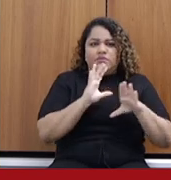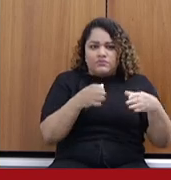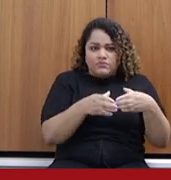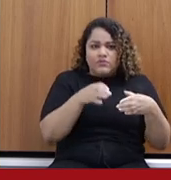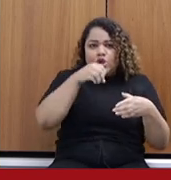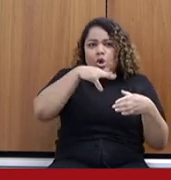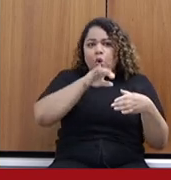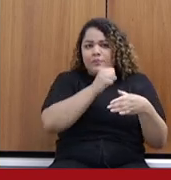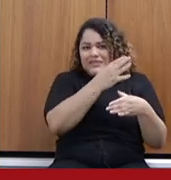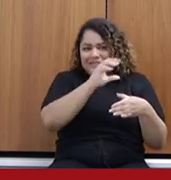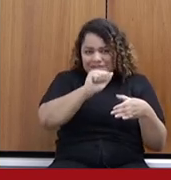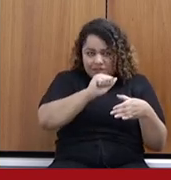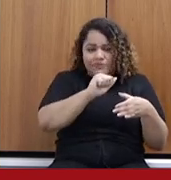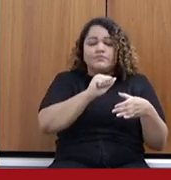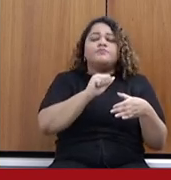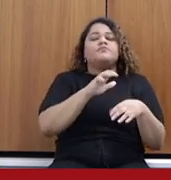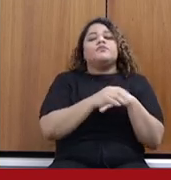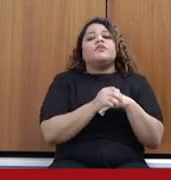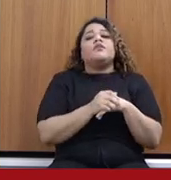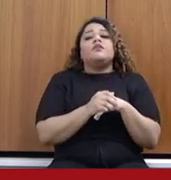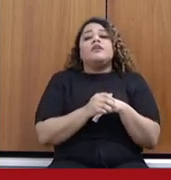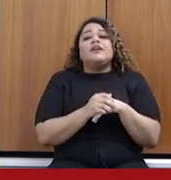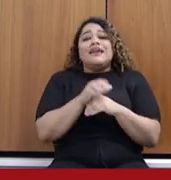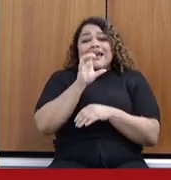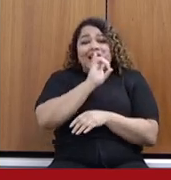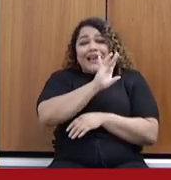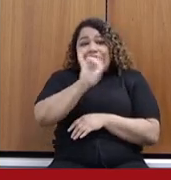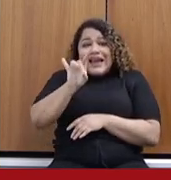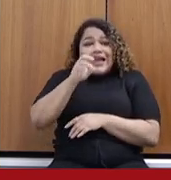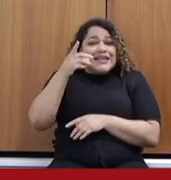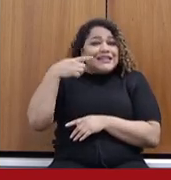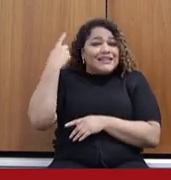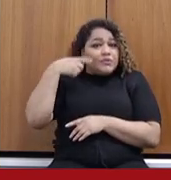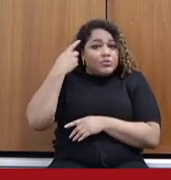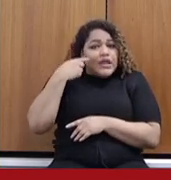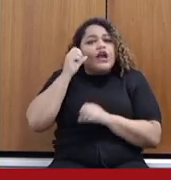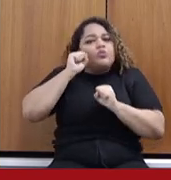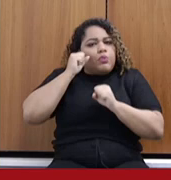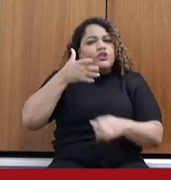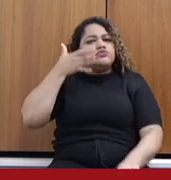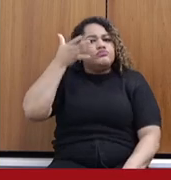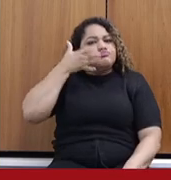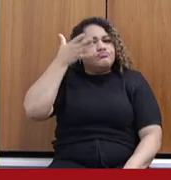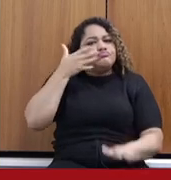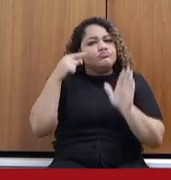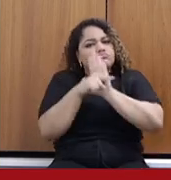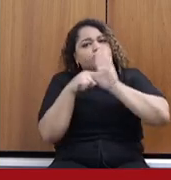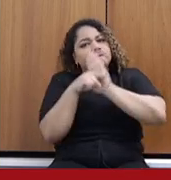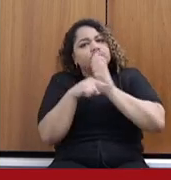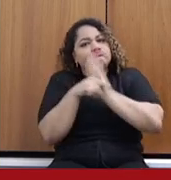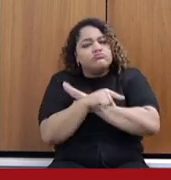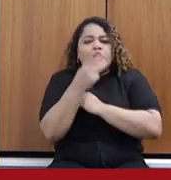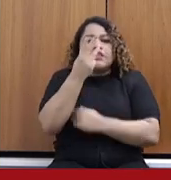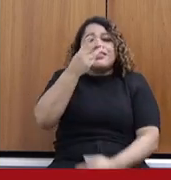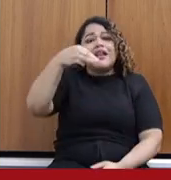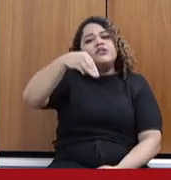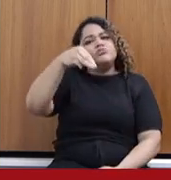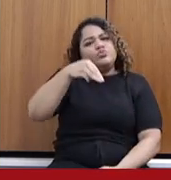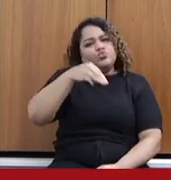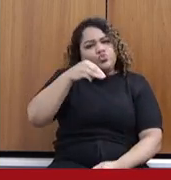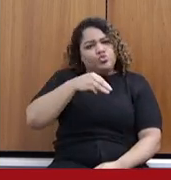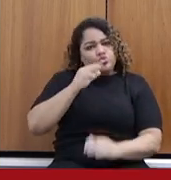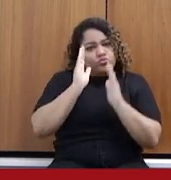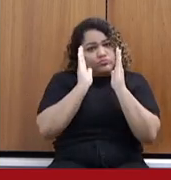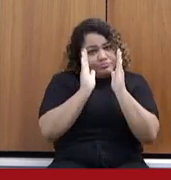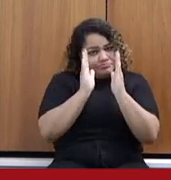uma interpelação pelo prazo de 3 minutos. Após cada interpelação, a autoridade